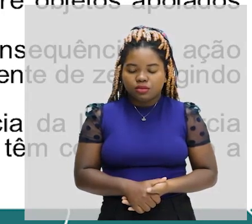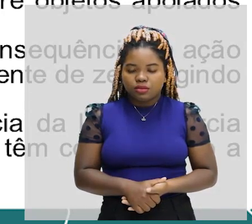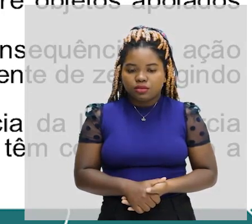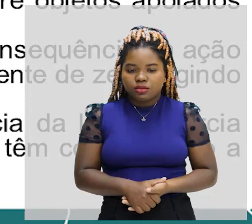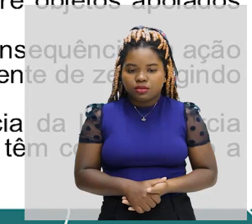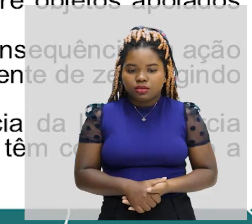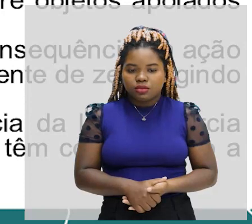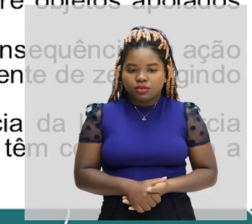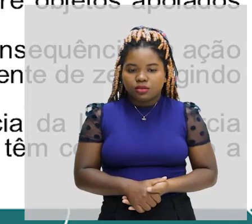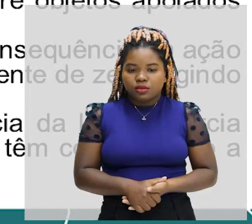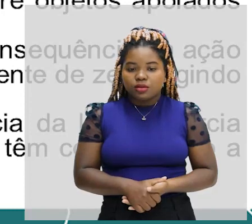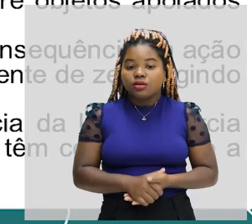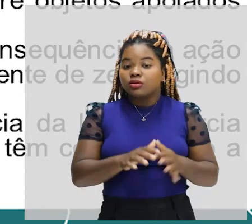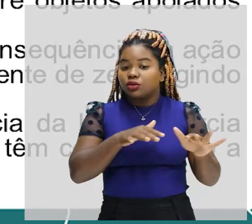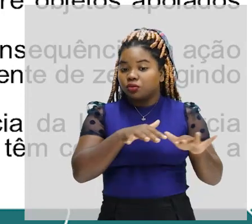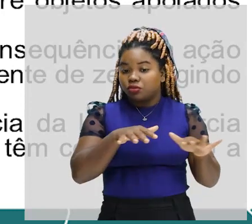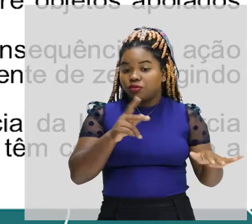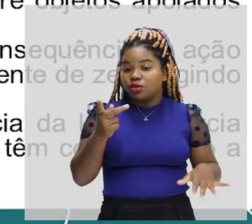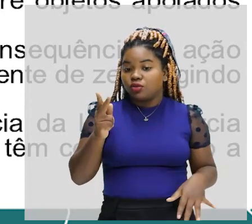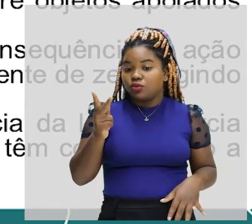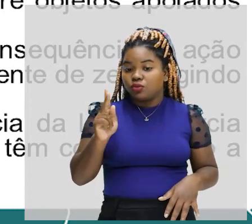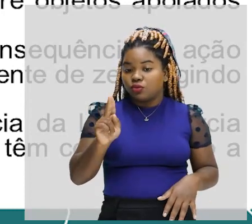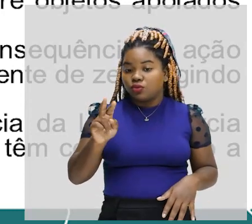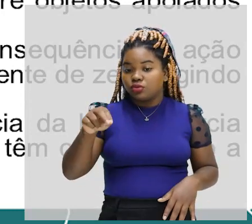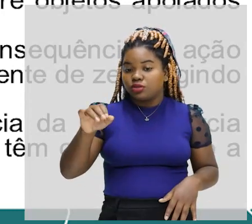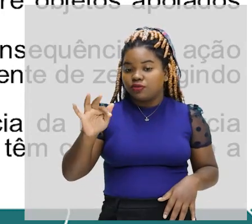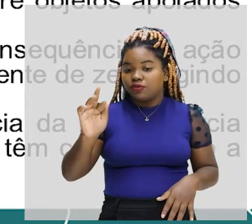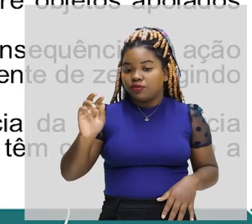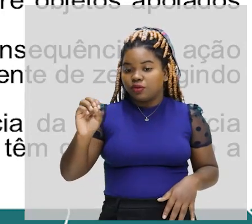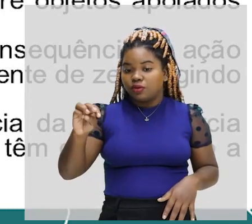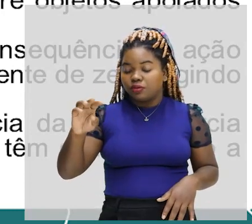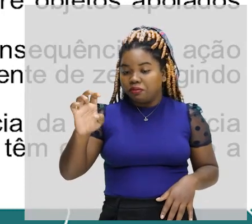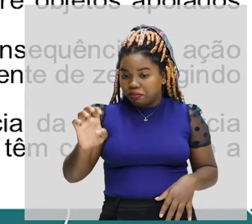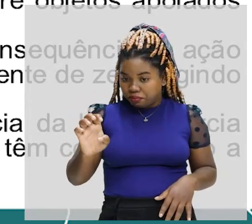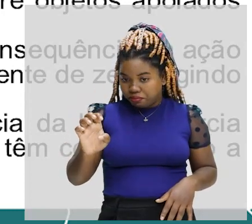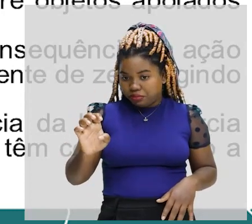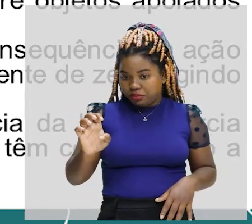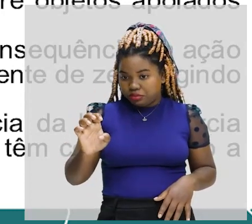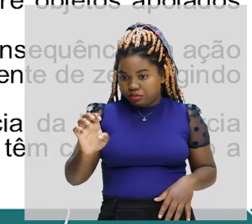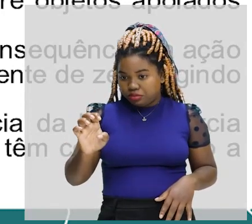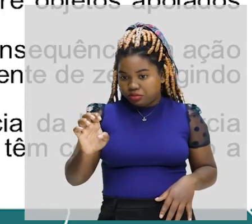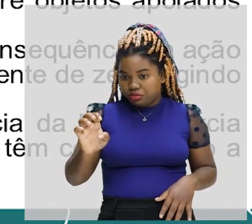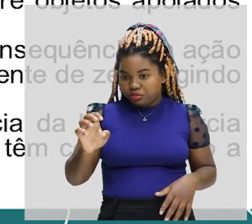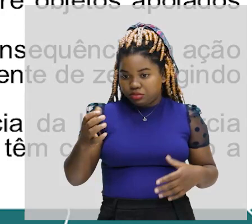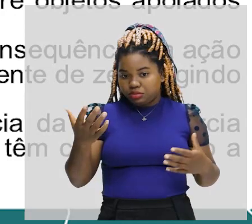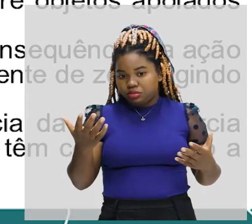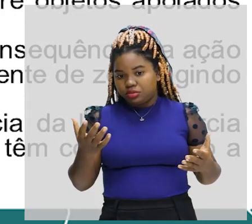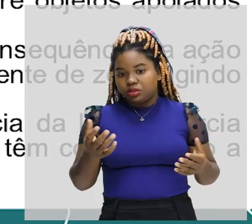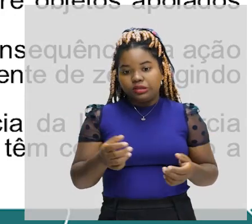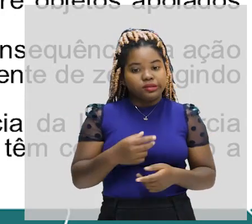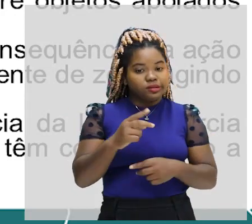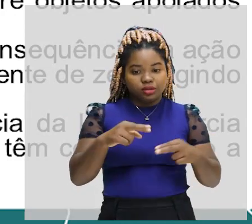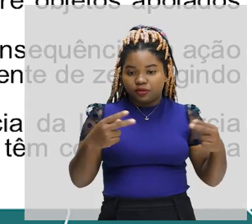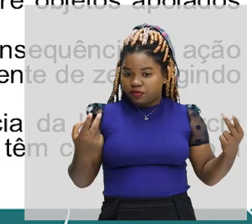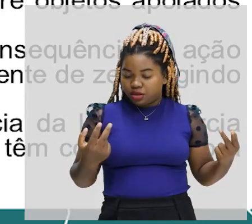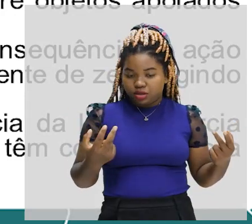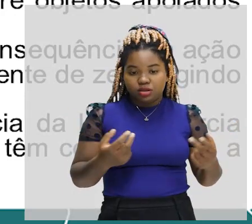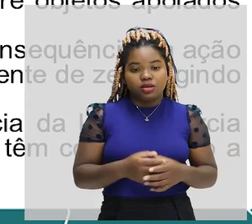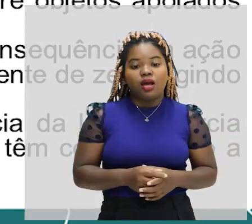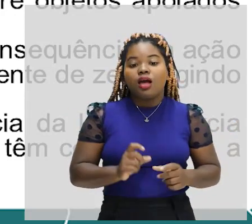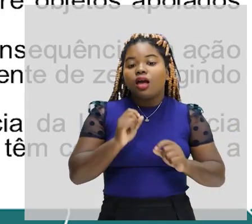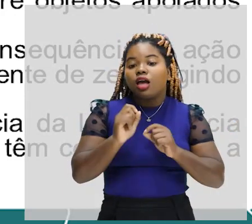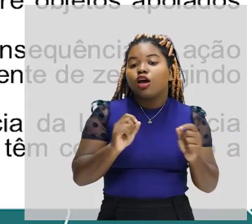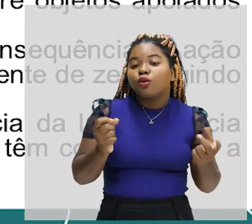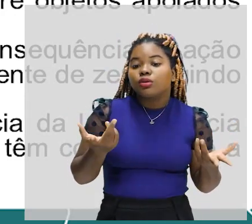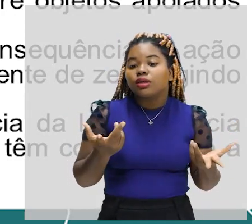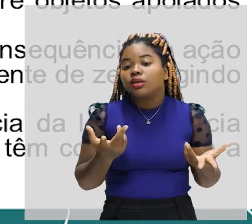certo? Então, o movimento uniforme é consequência da aplicação de uma